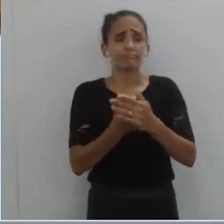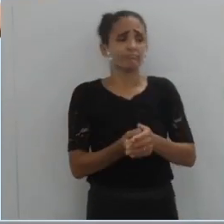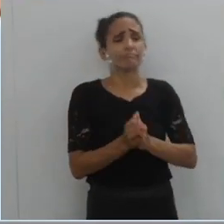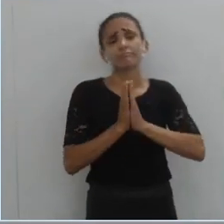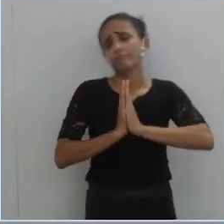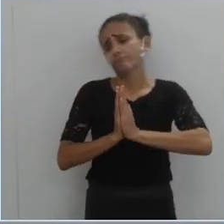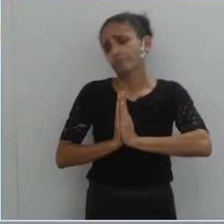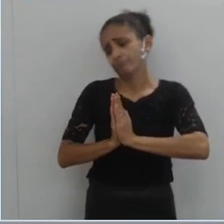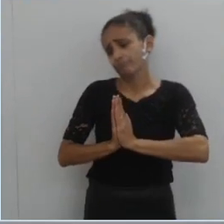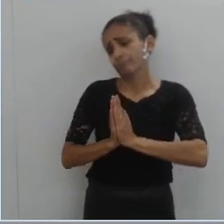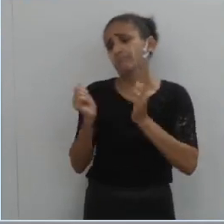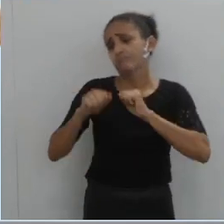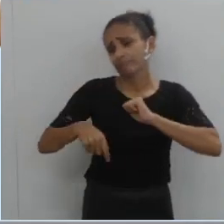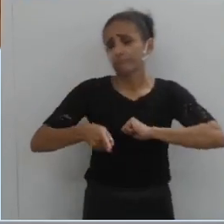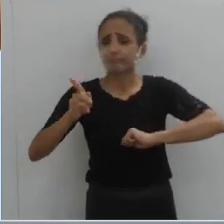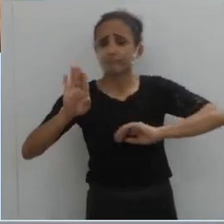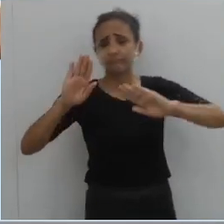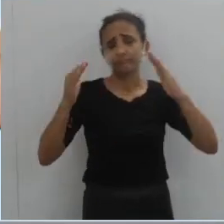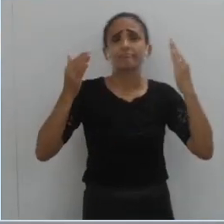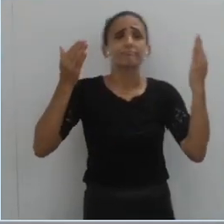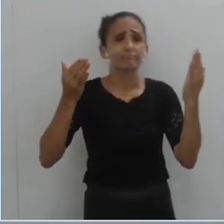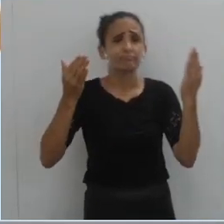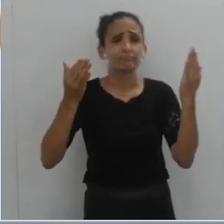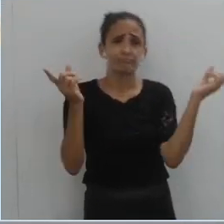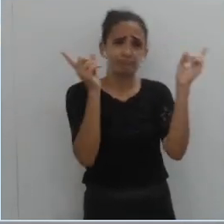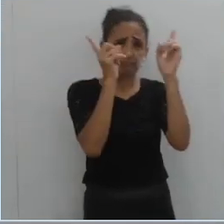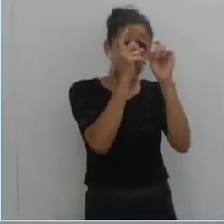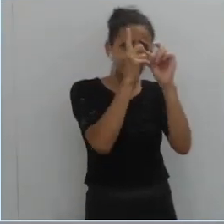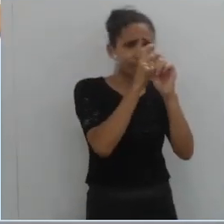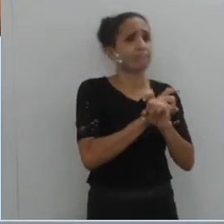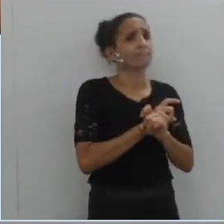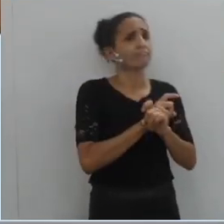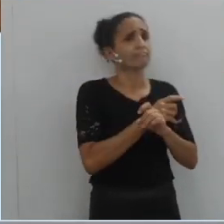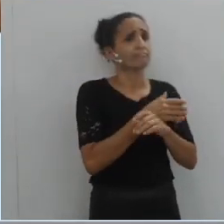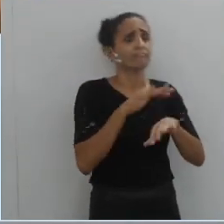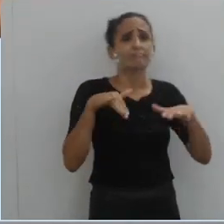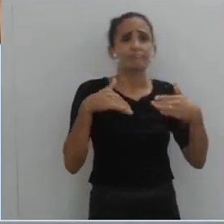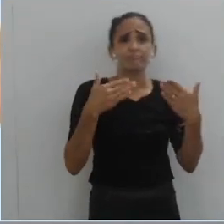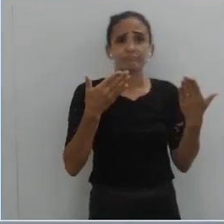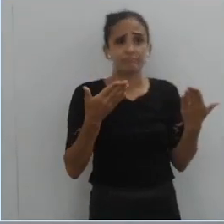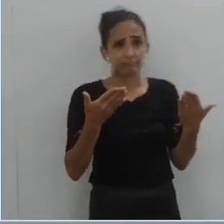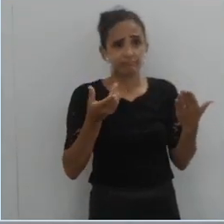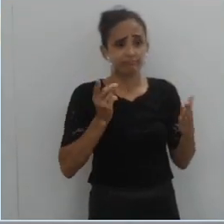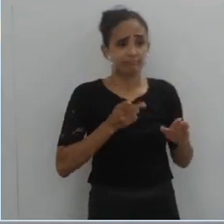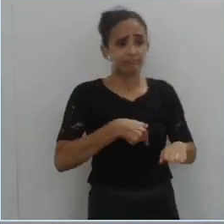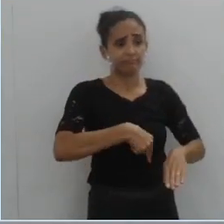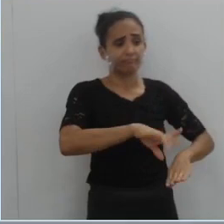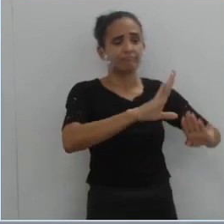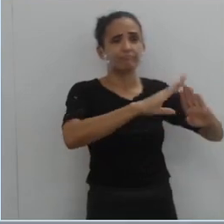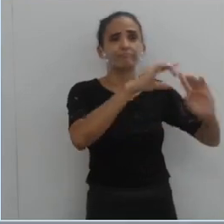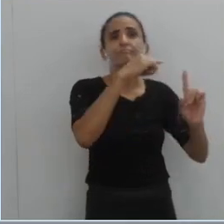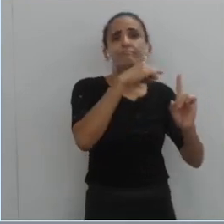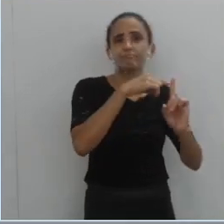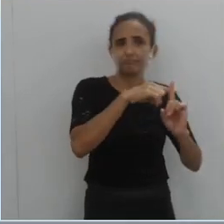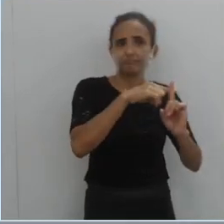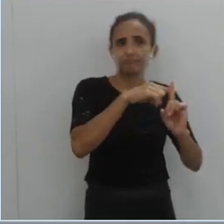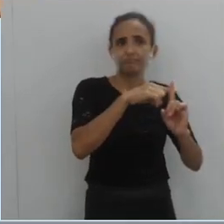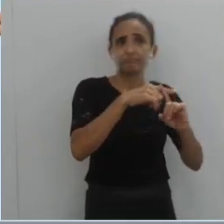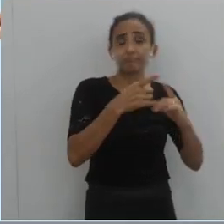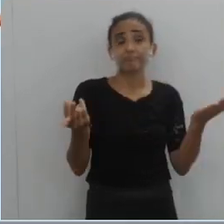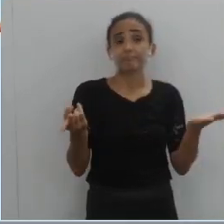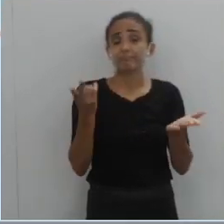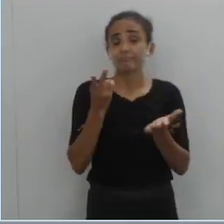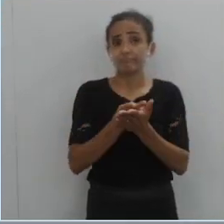por exemplo, para ir para uma festa, tinha que pedir autorização para ir para a igreja, né? E